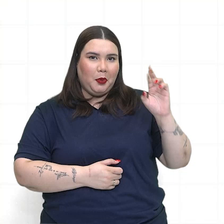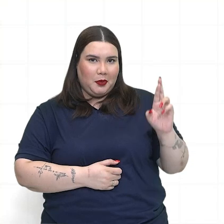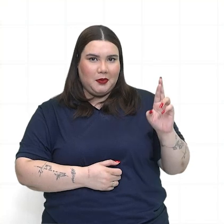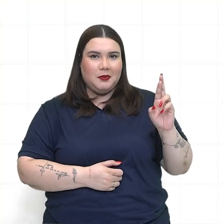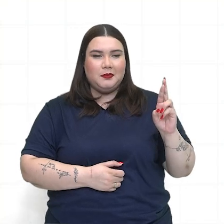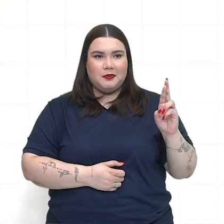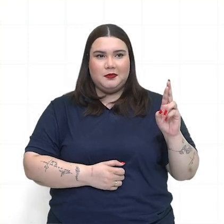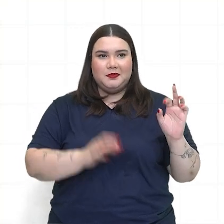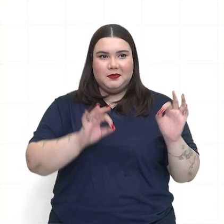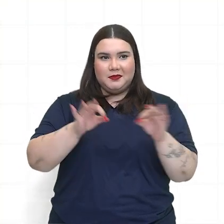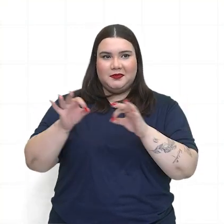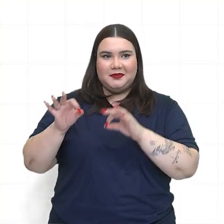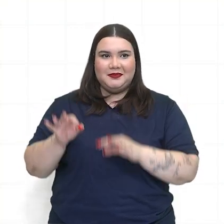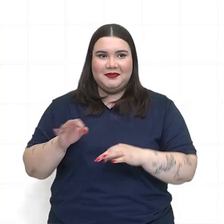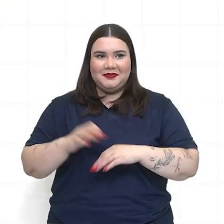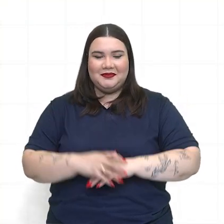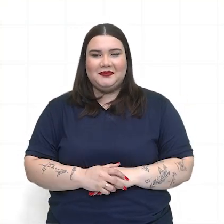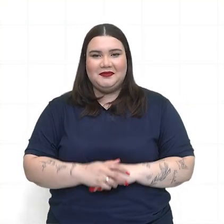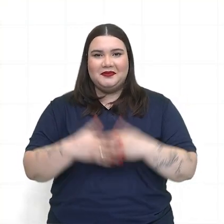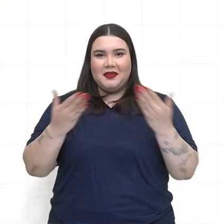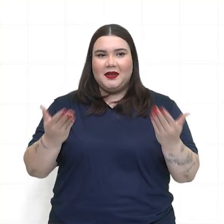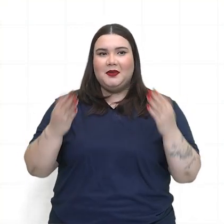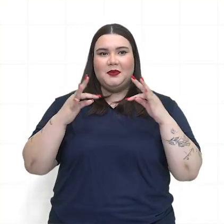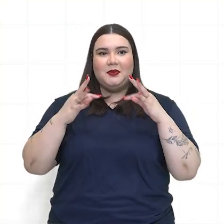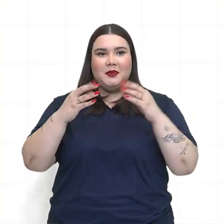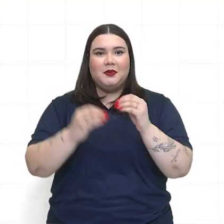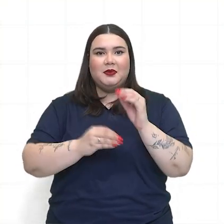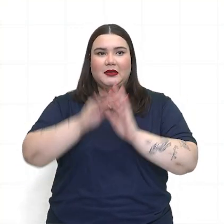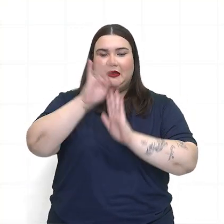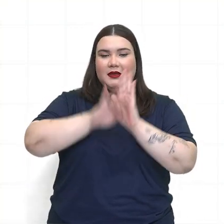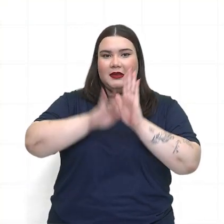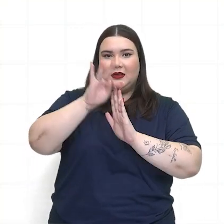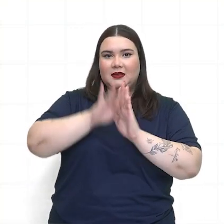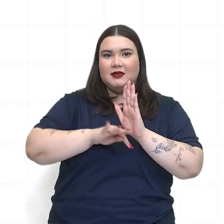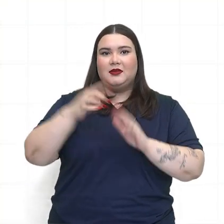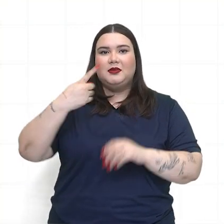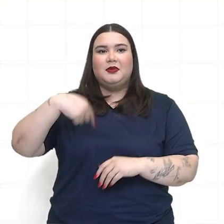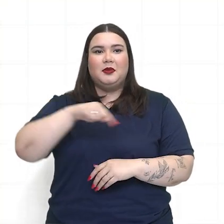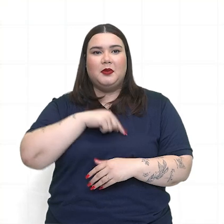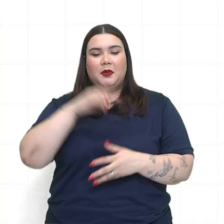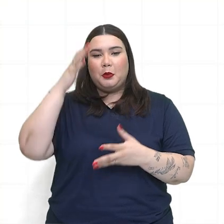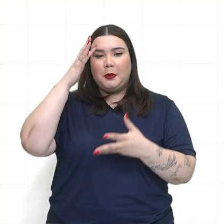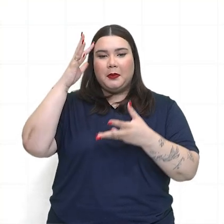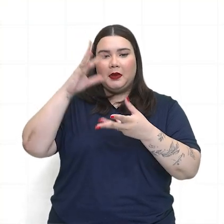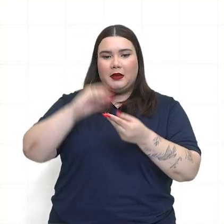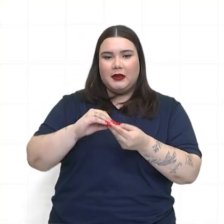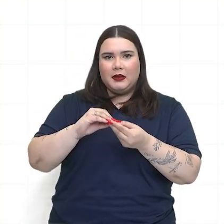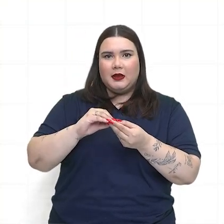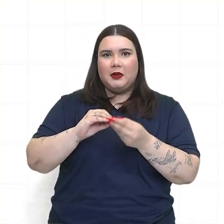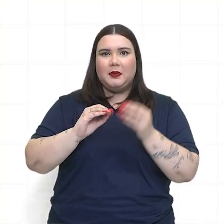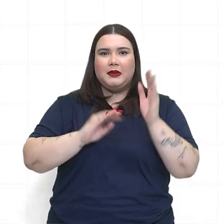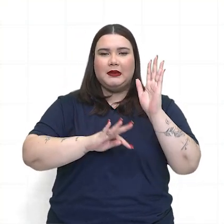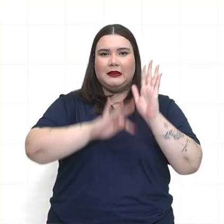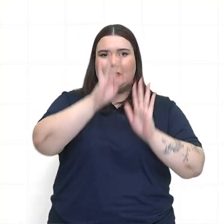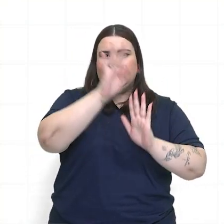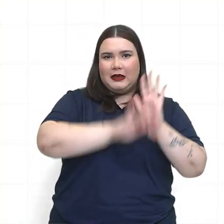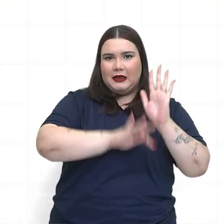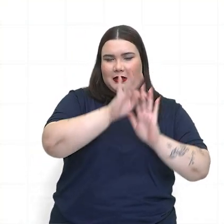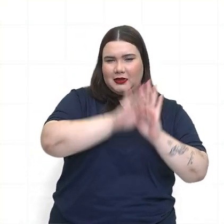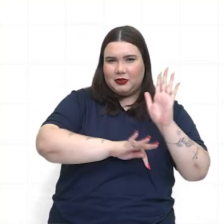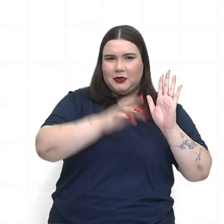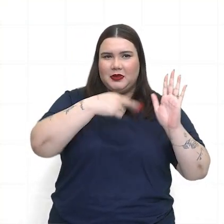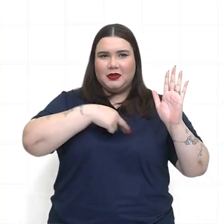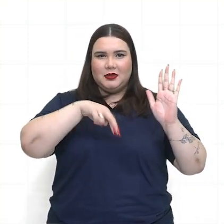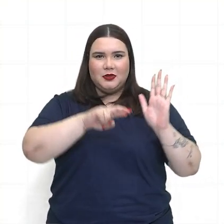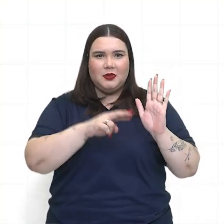Né? Então, no final das contas, todo o escrito sagrado é uma maneira de saborear essa